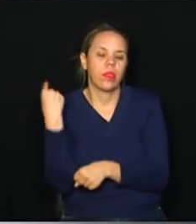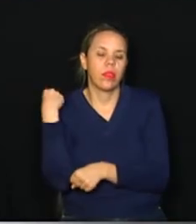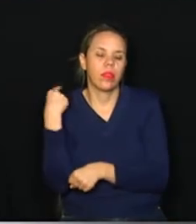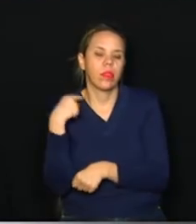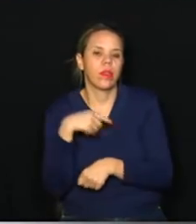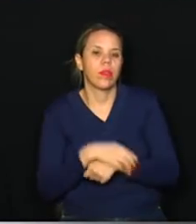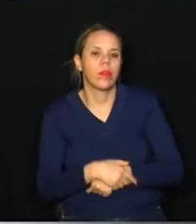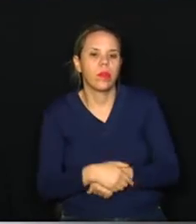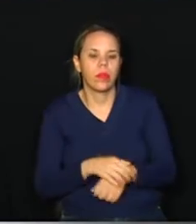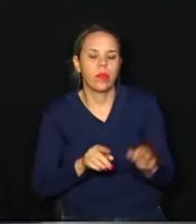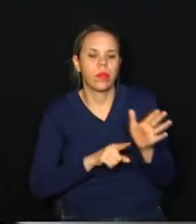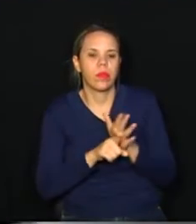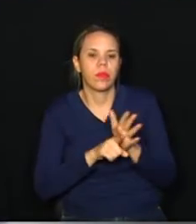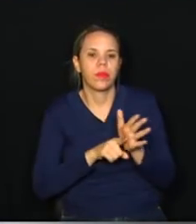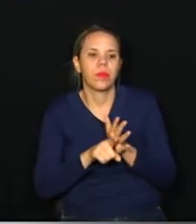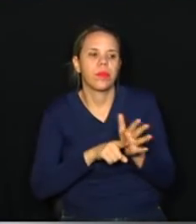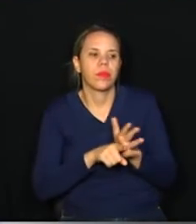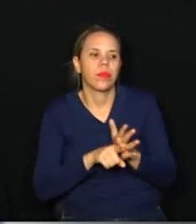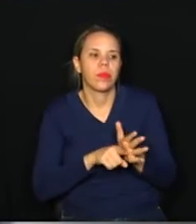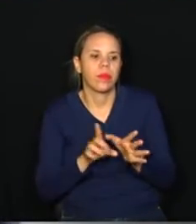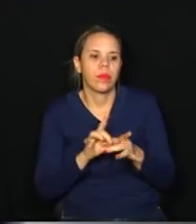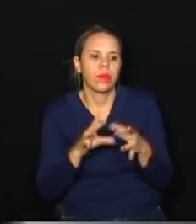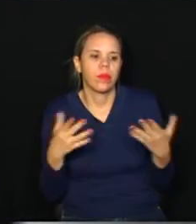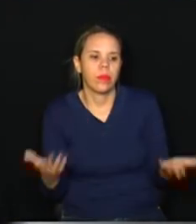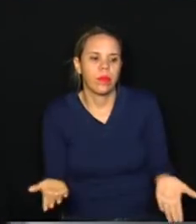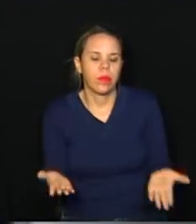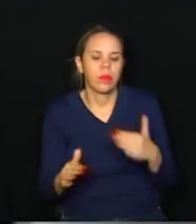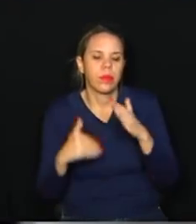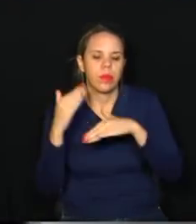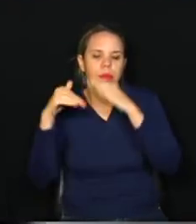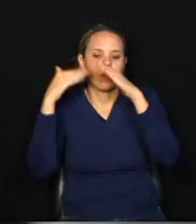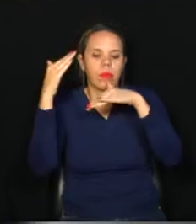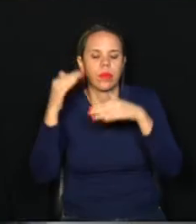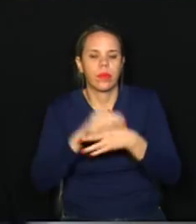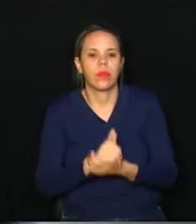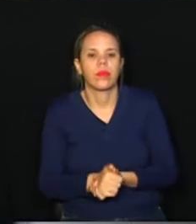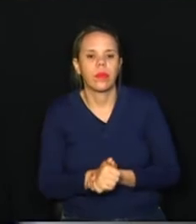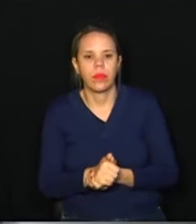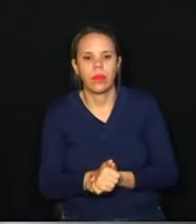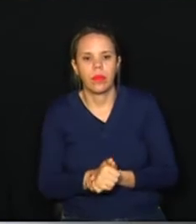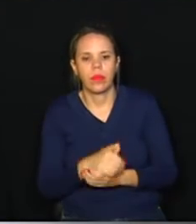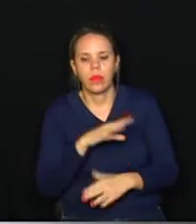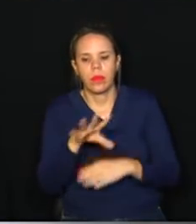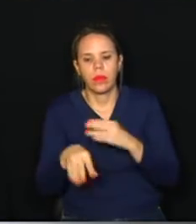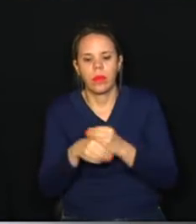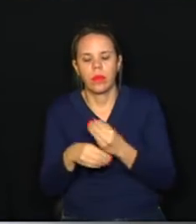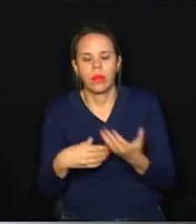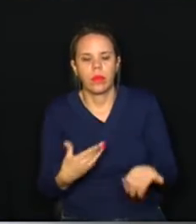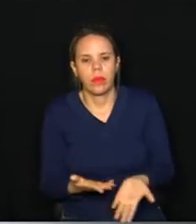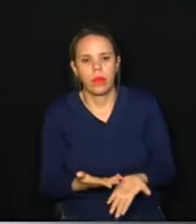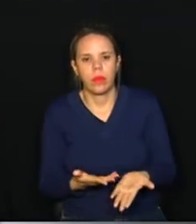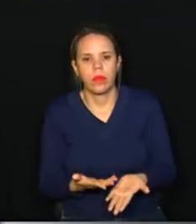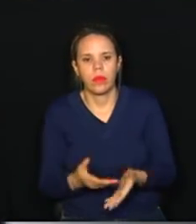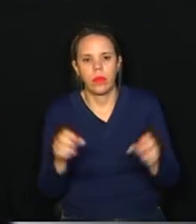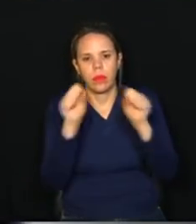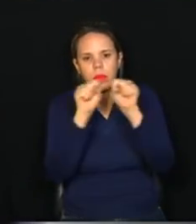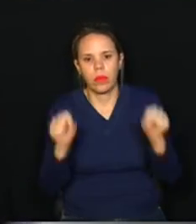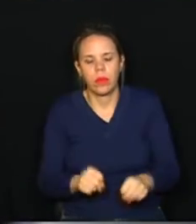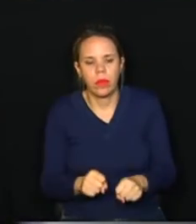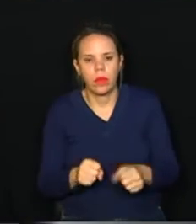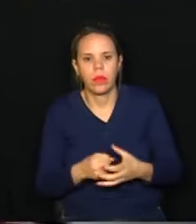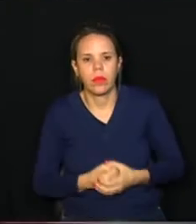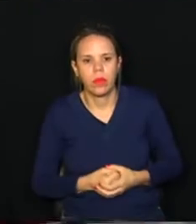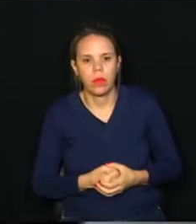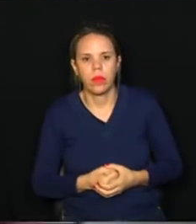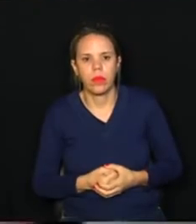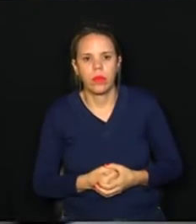a pesquisa permitiu o desenvolvimento e a implantação de um sistema, foi a